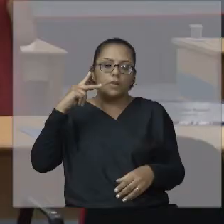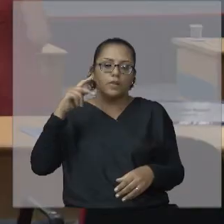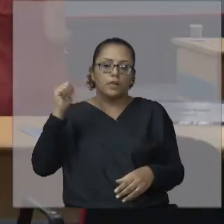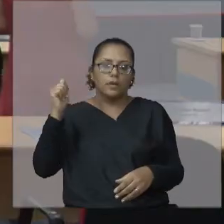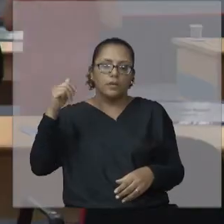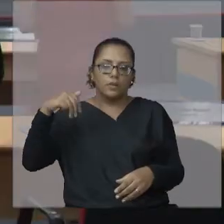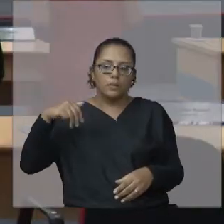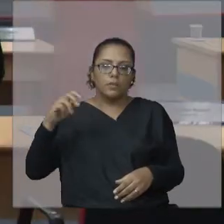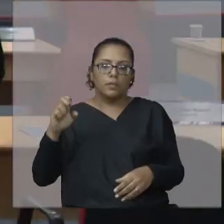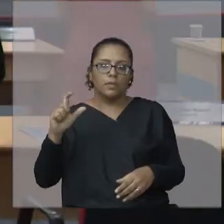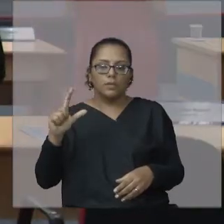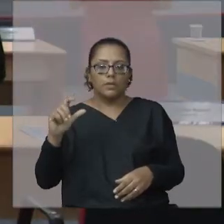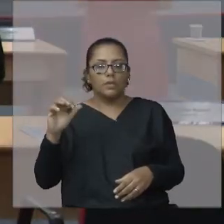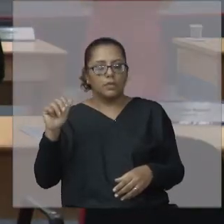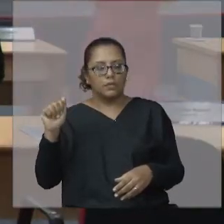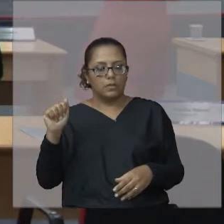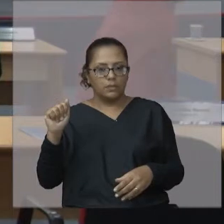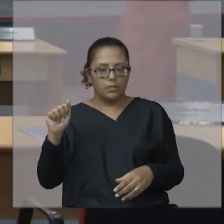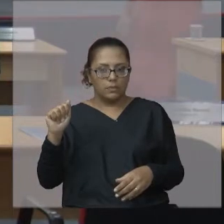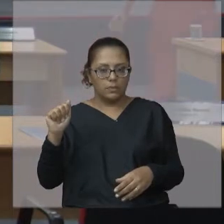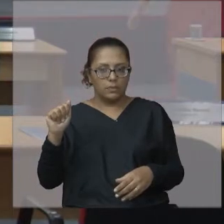Naomi.